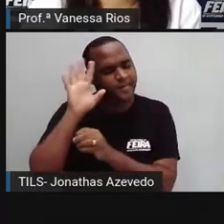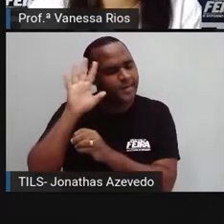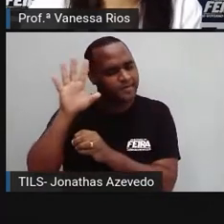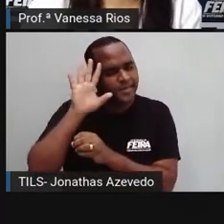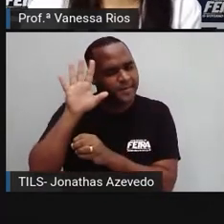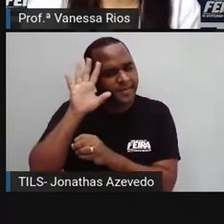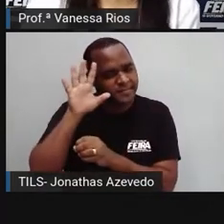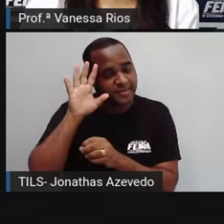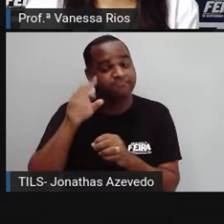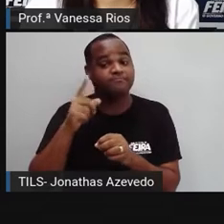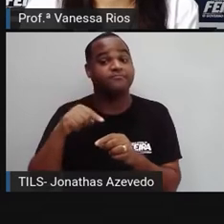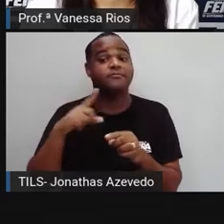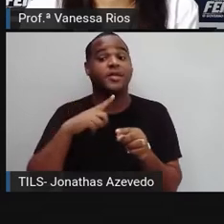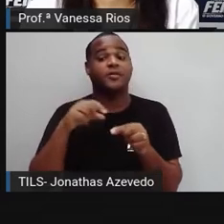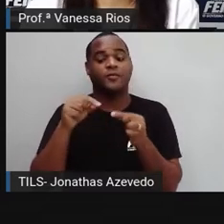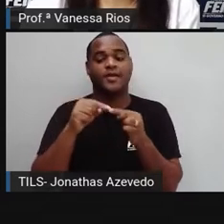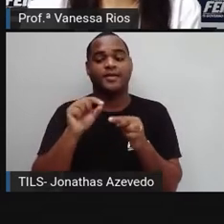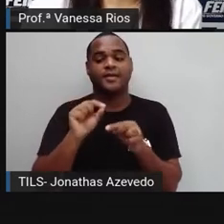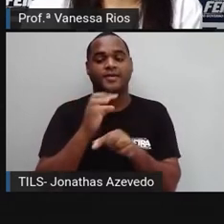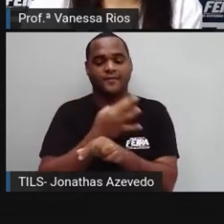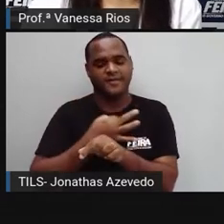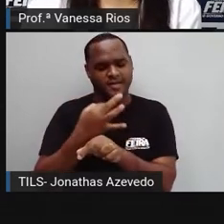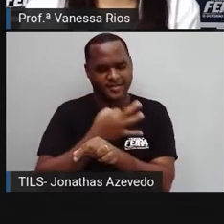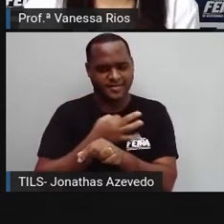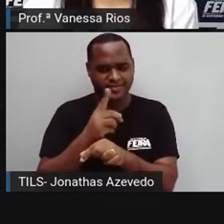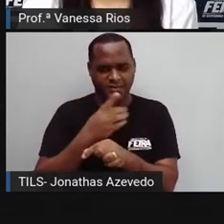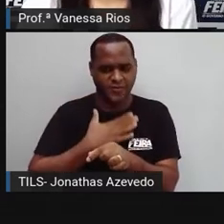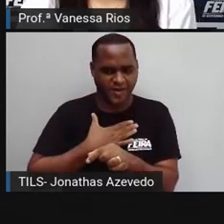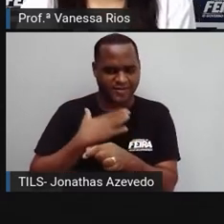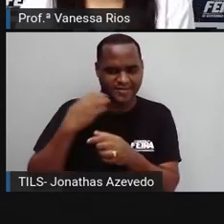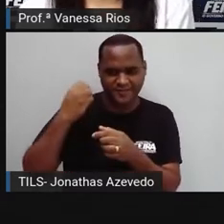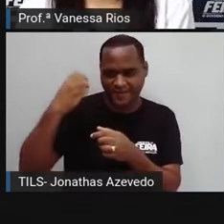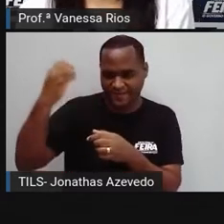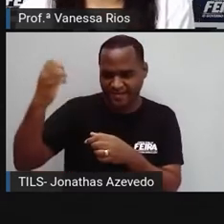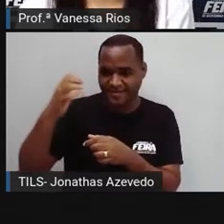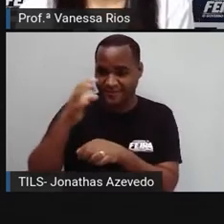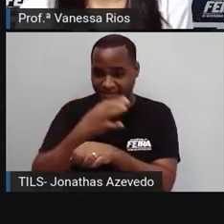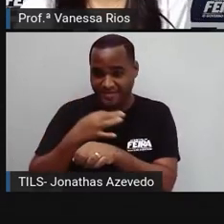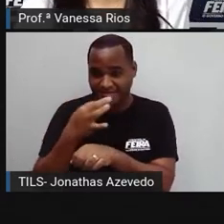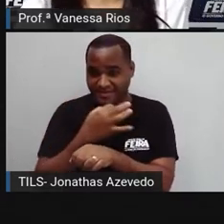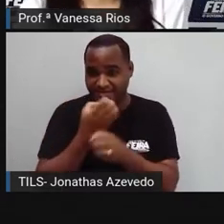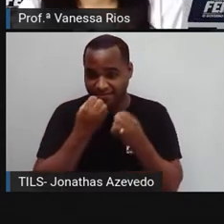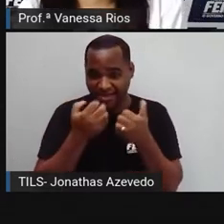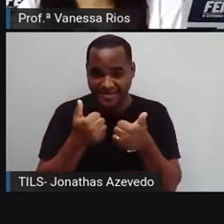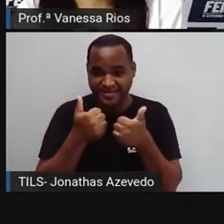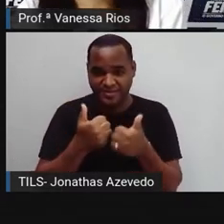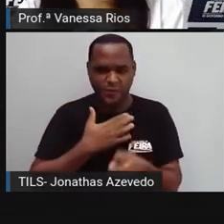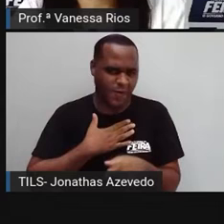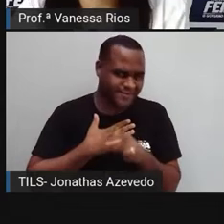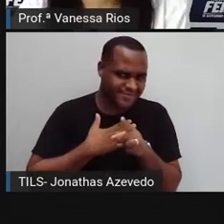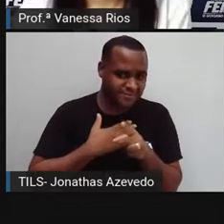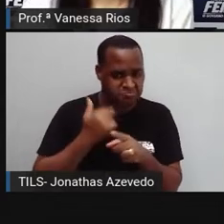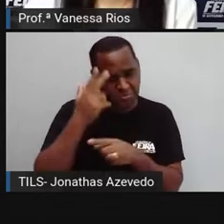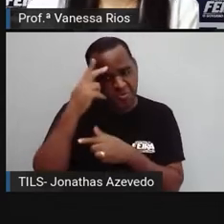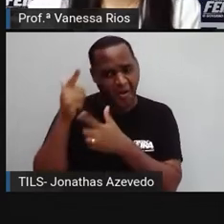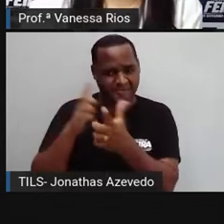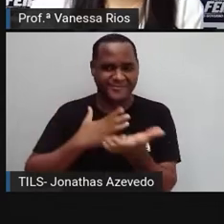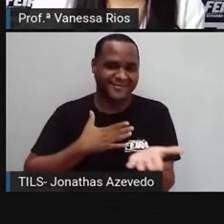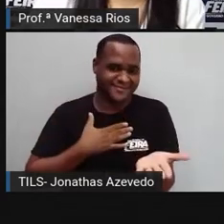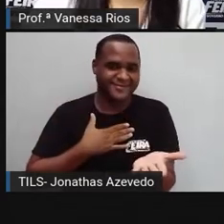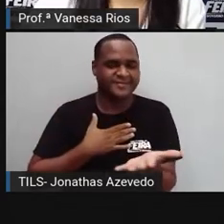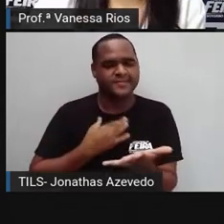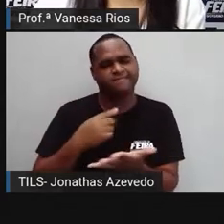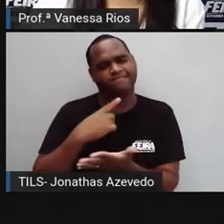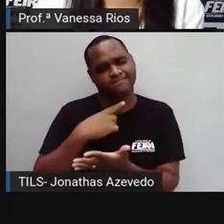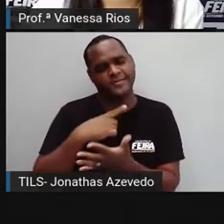pensamento quando pensamos em férias. Você gostaria de viajar nas férias? E quem não gostaria, não é? Todo mundo